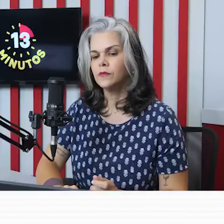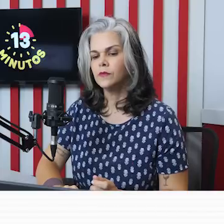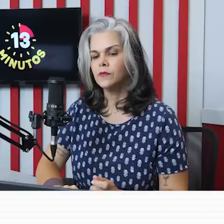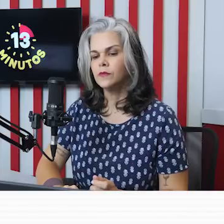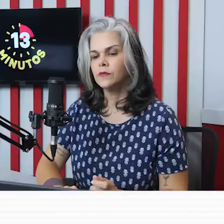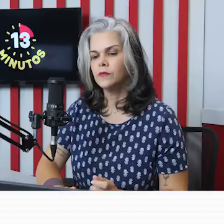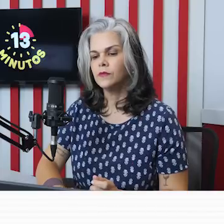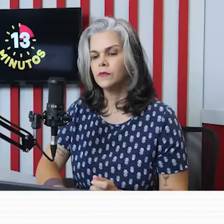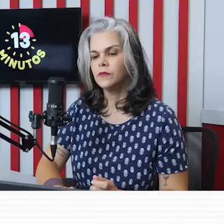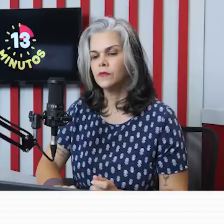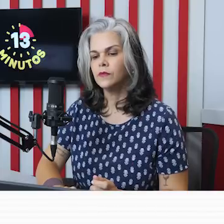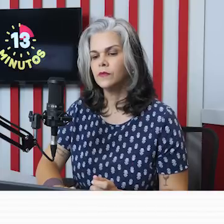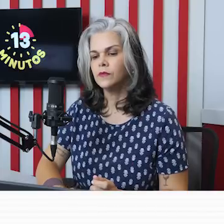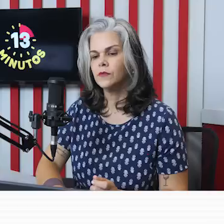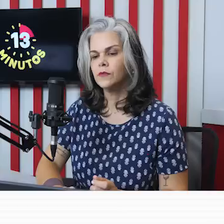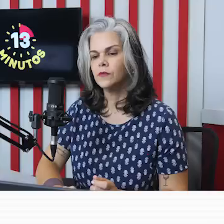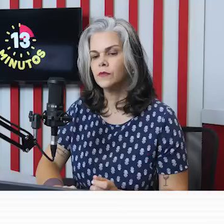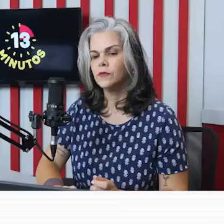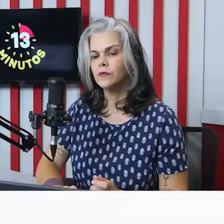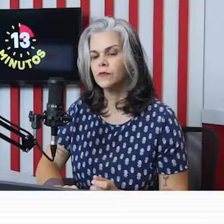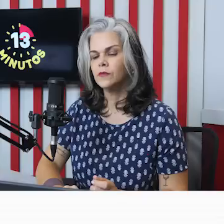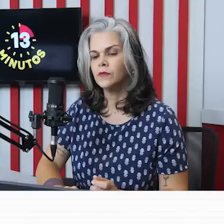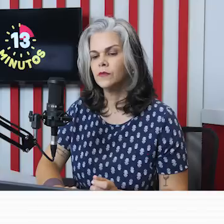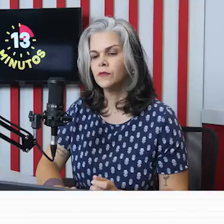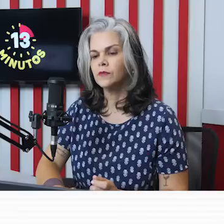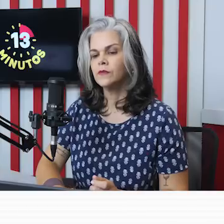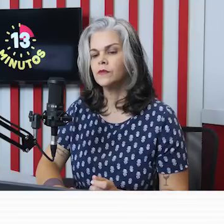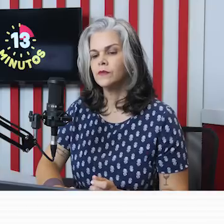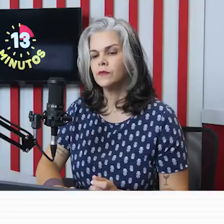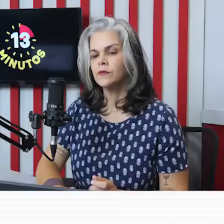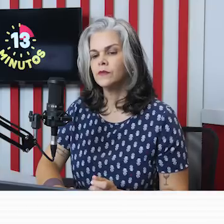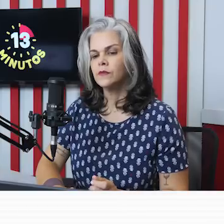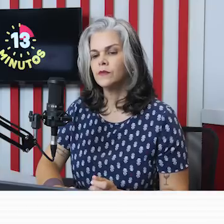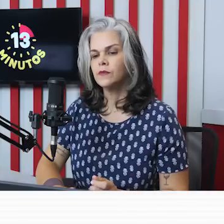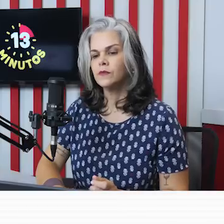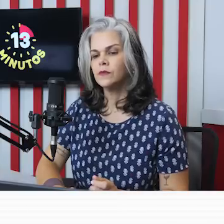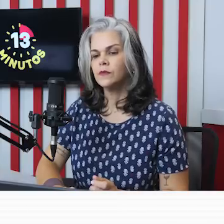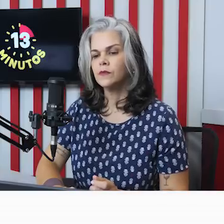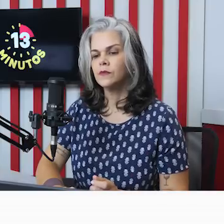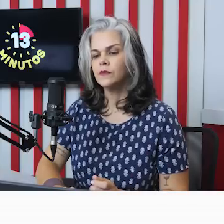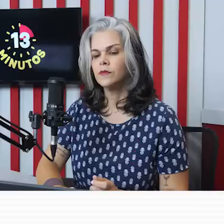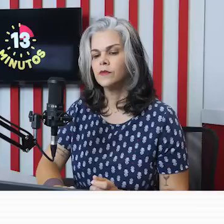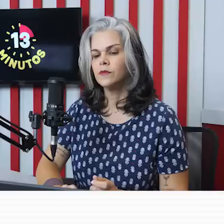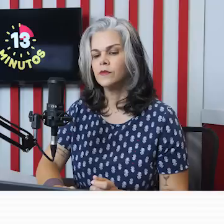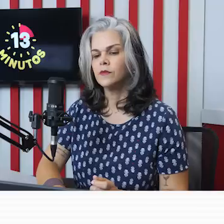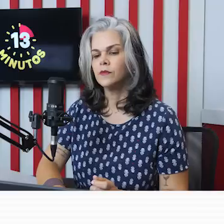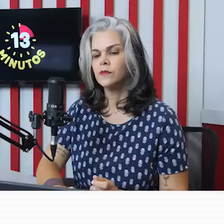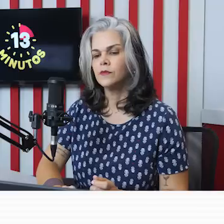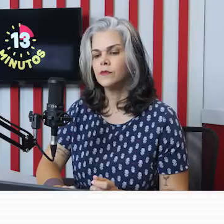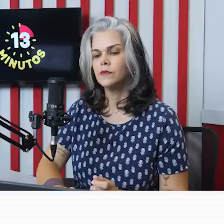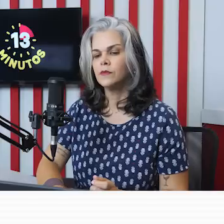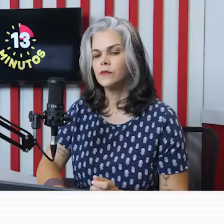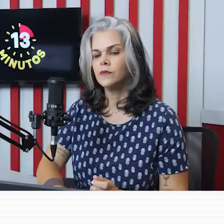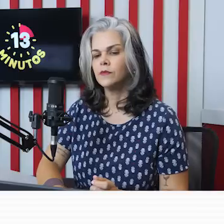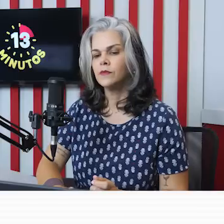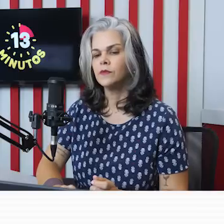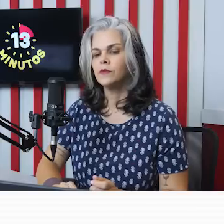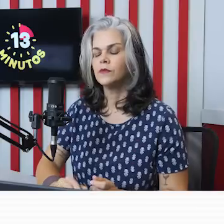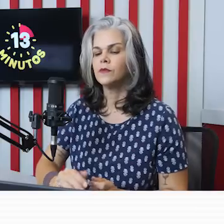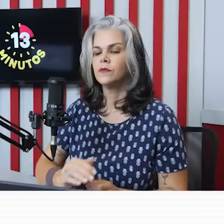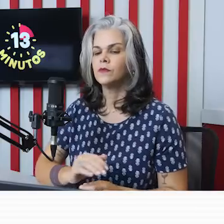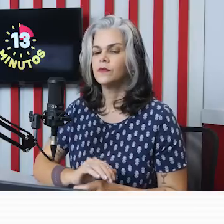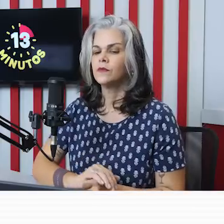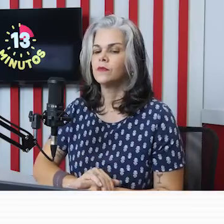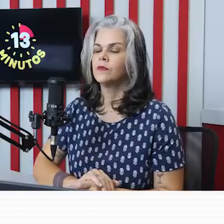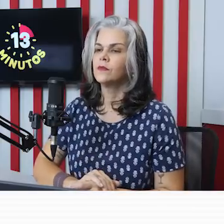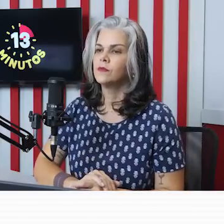quase 700 mil pessoas que morreram do Covid e dos quais ele vai carregar nas costas a responsabilidade de pelo menos